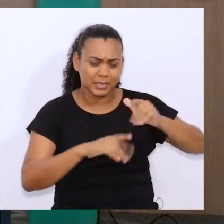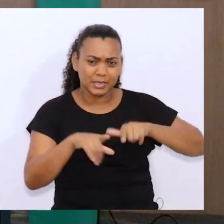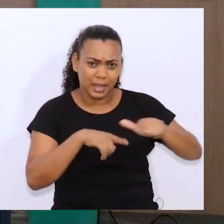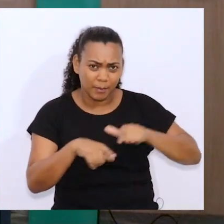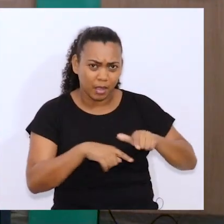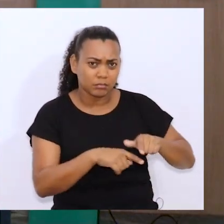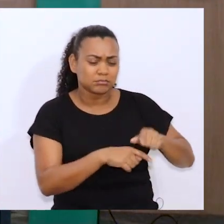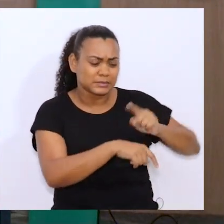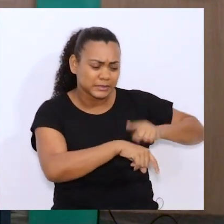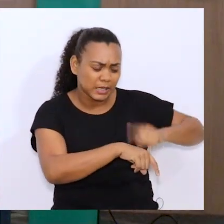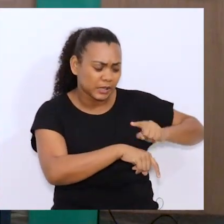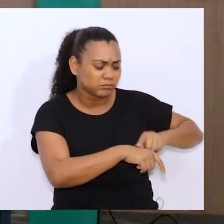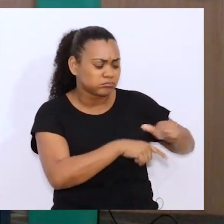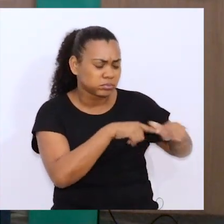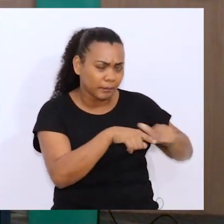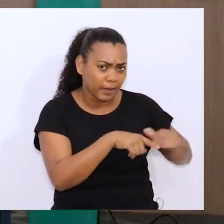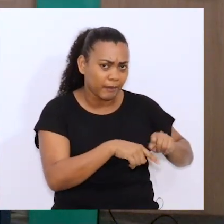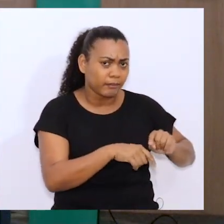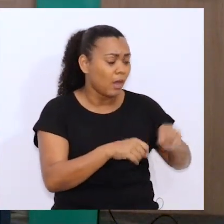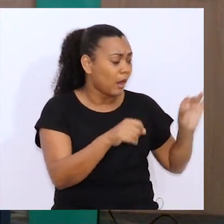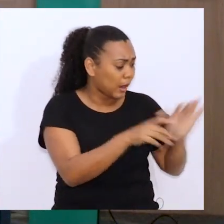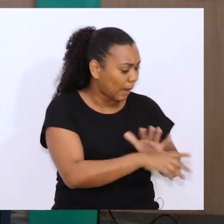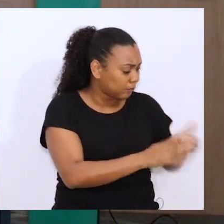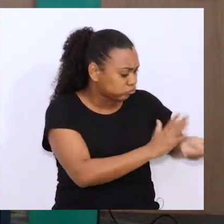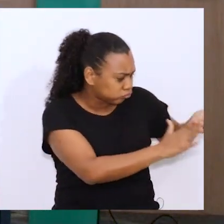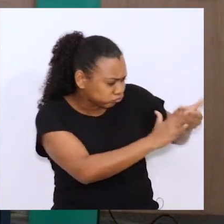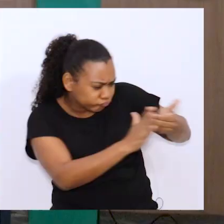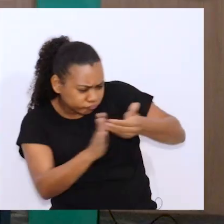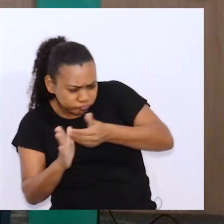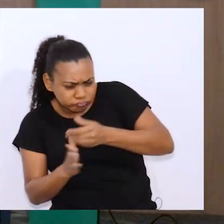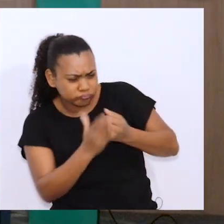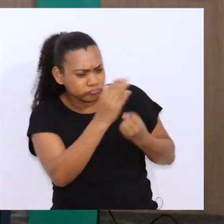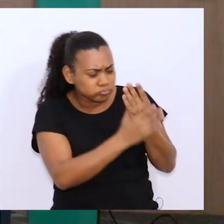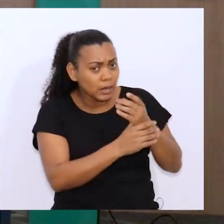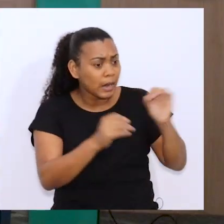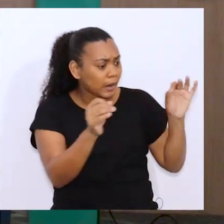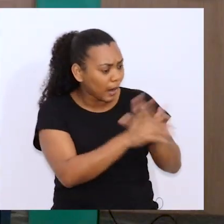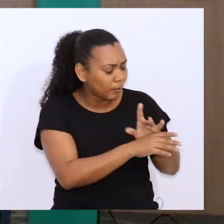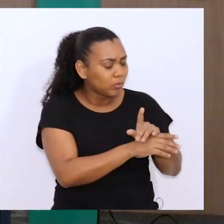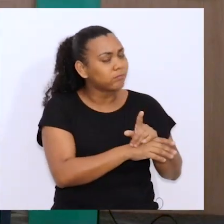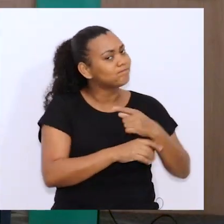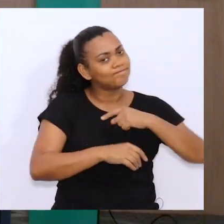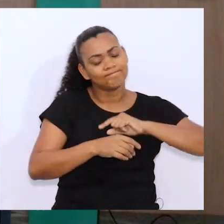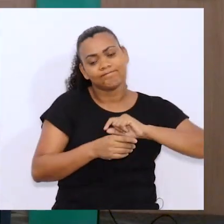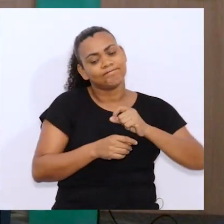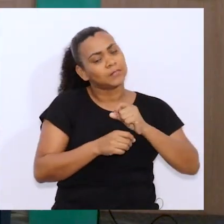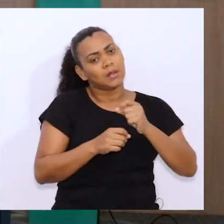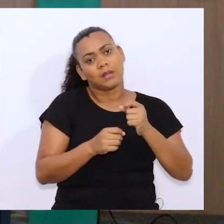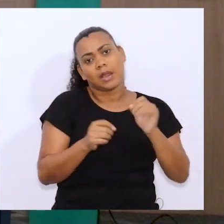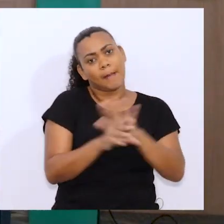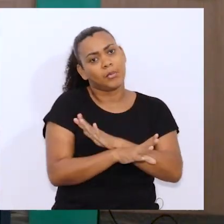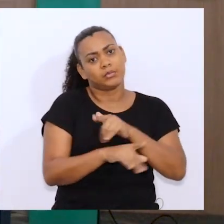passam aquele tempo trabalhando e, infelizmente, quando a colheita passa, aquele tempo passa, eles têm que procurar em